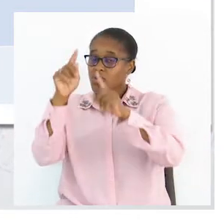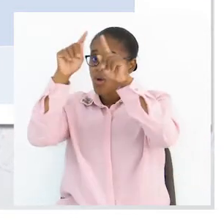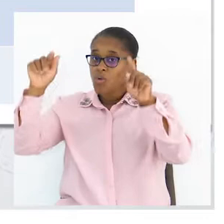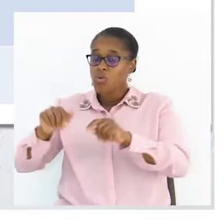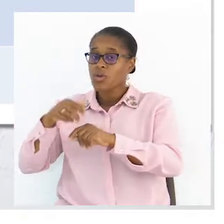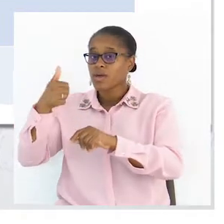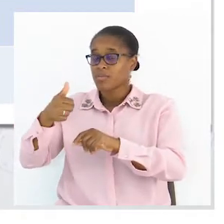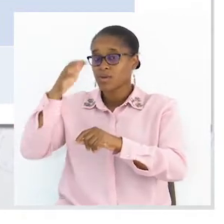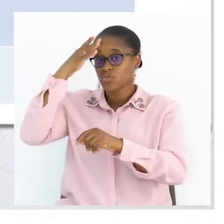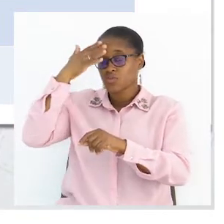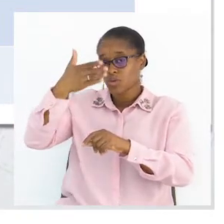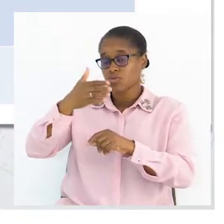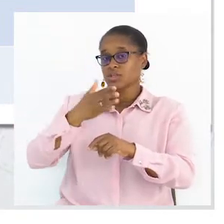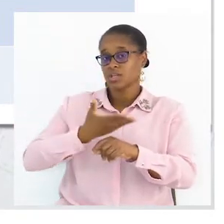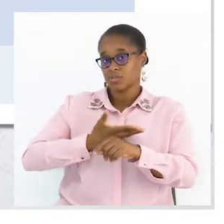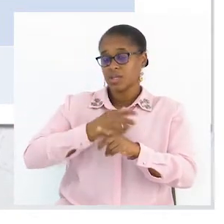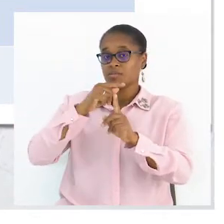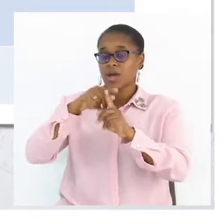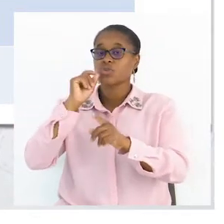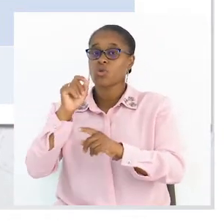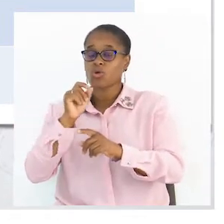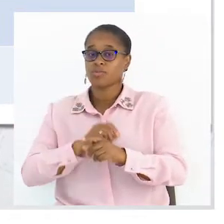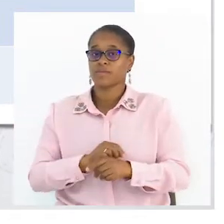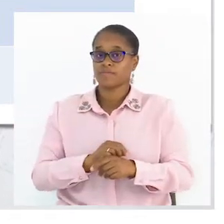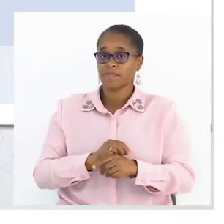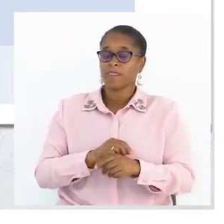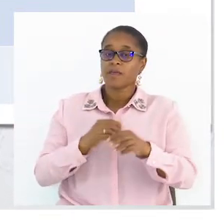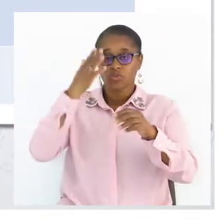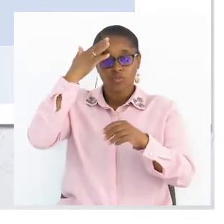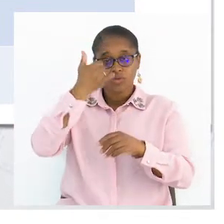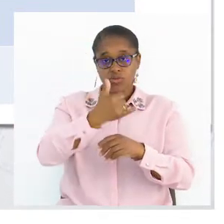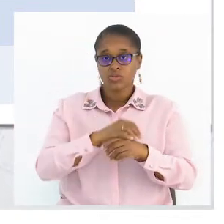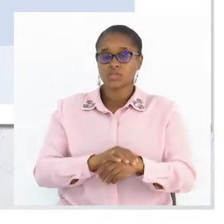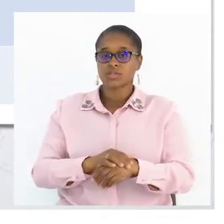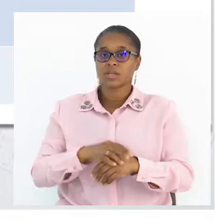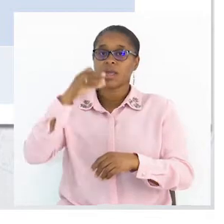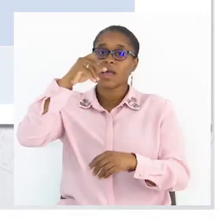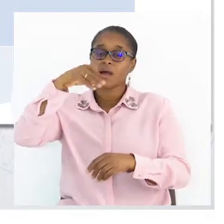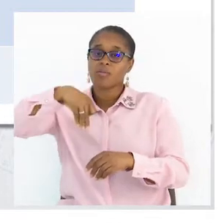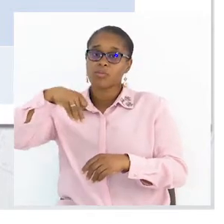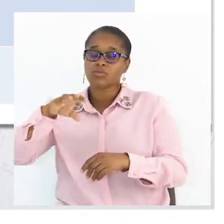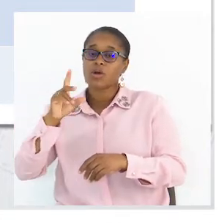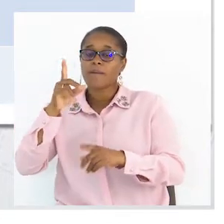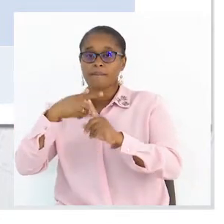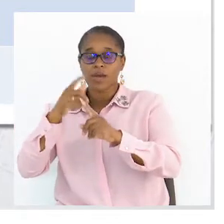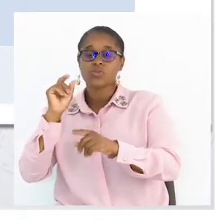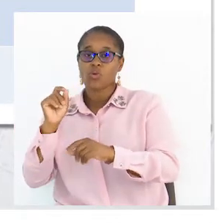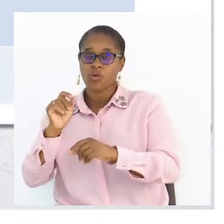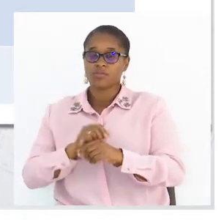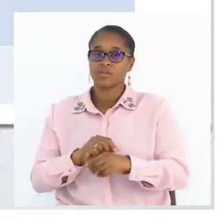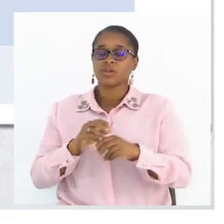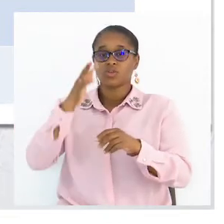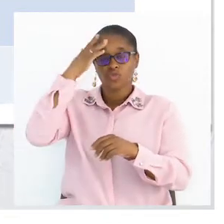número 1, temos o determinante mais nome. Número 2, temos a preposição mais o nome.